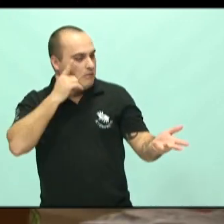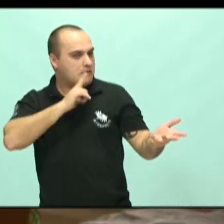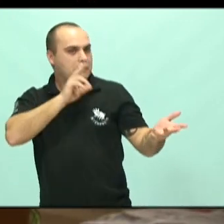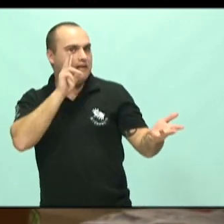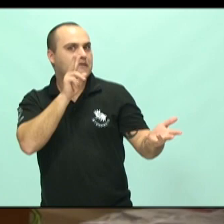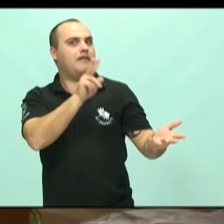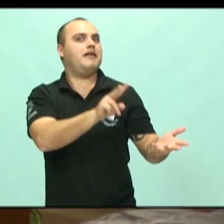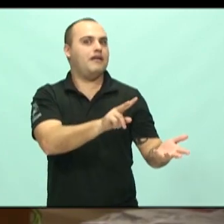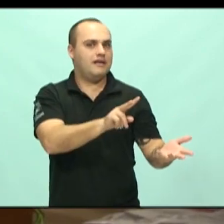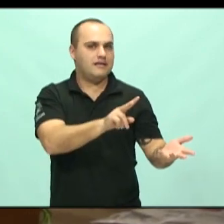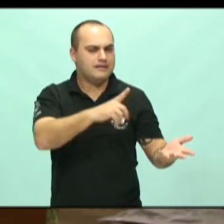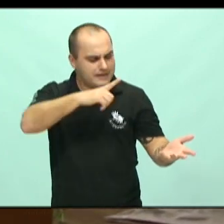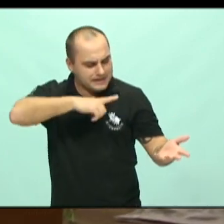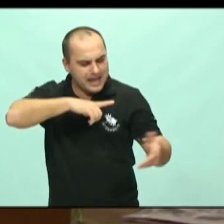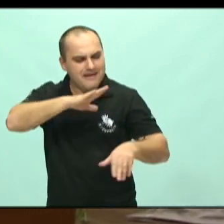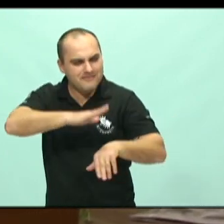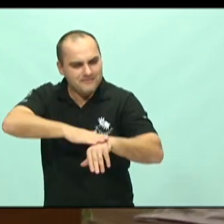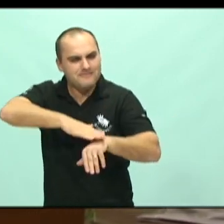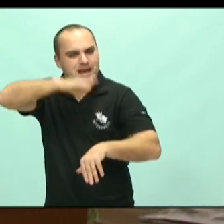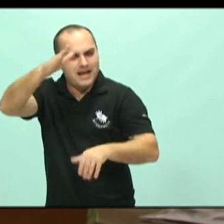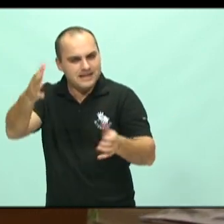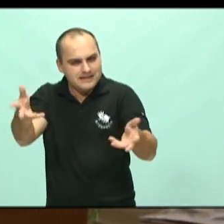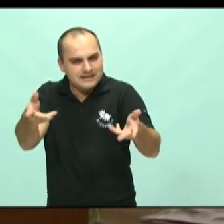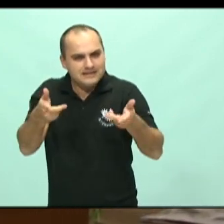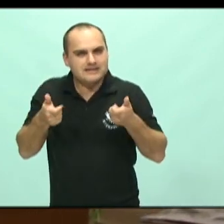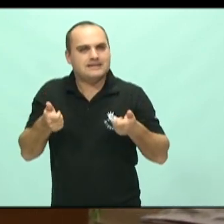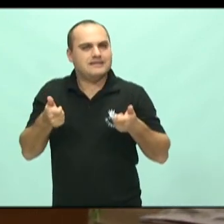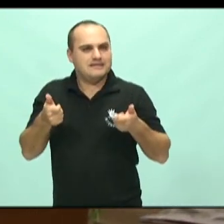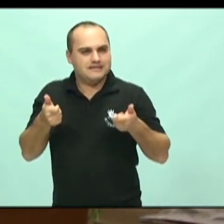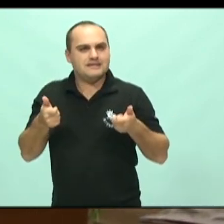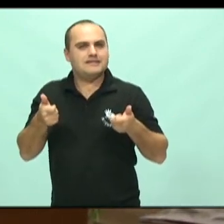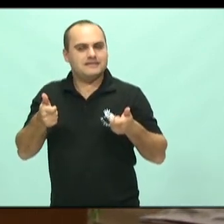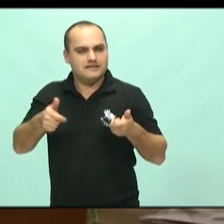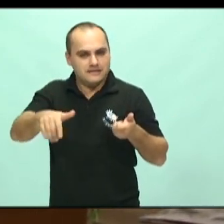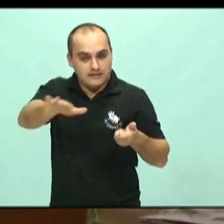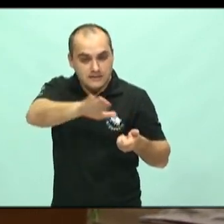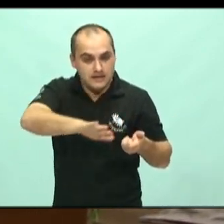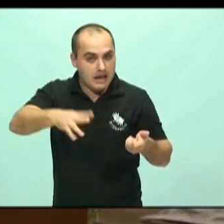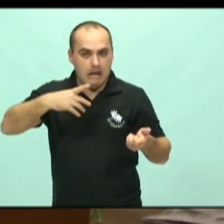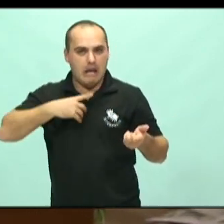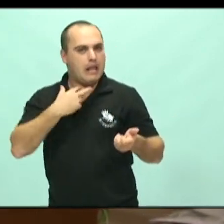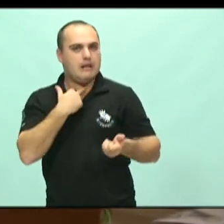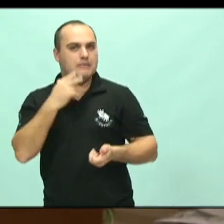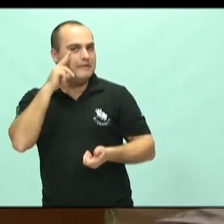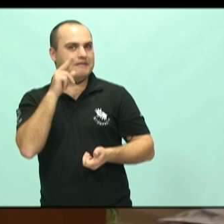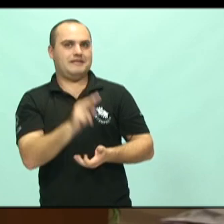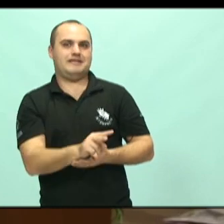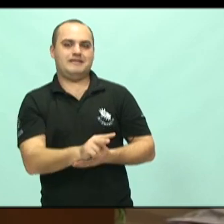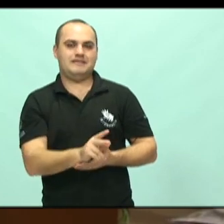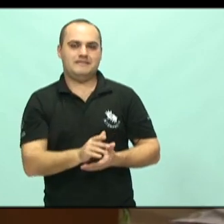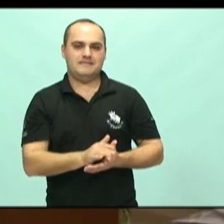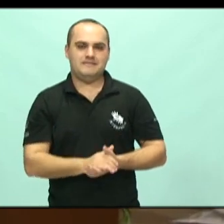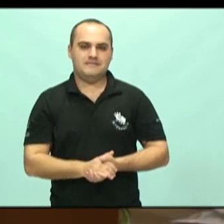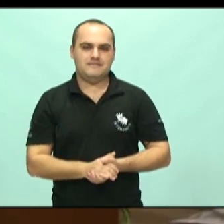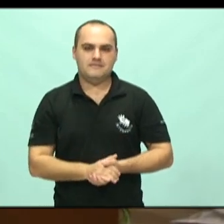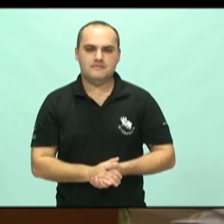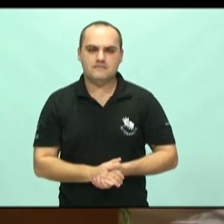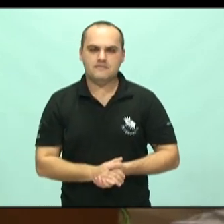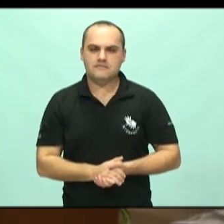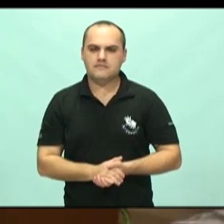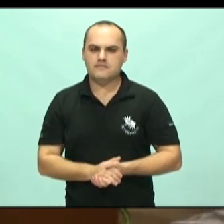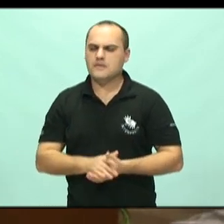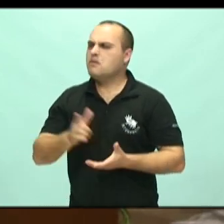ver. Há mais coisas para ser, coisas que não se pode ver. Quando